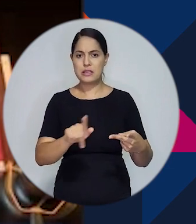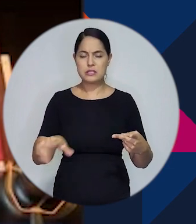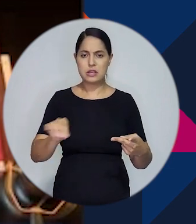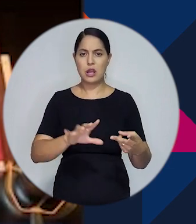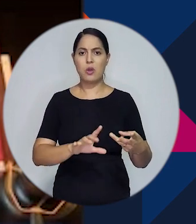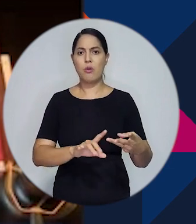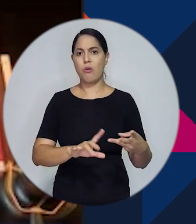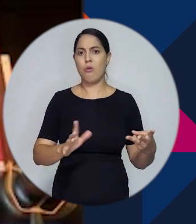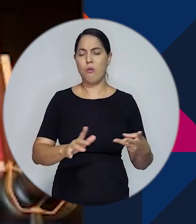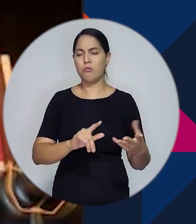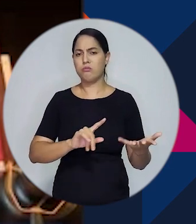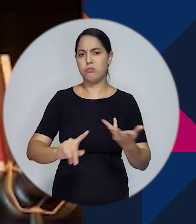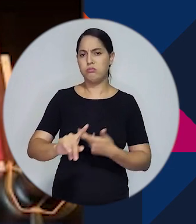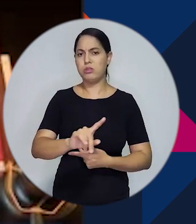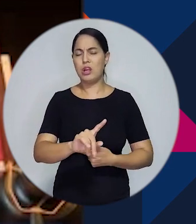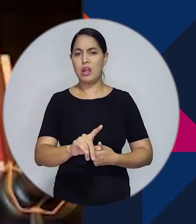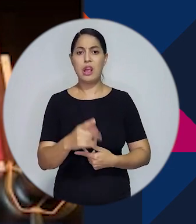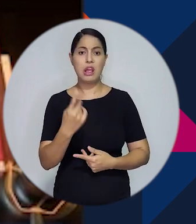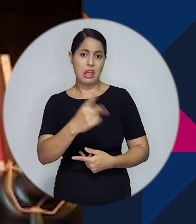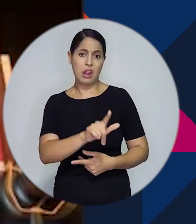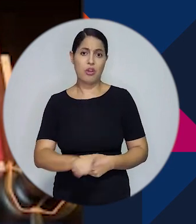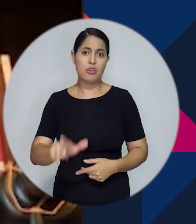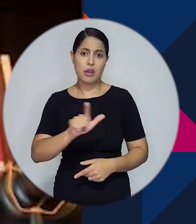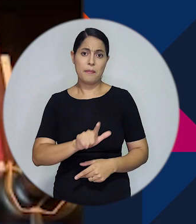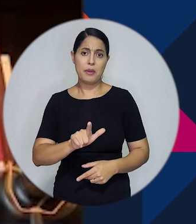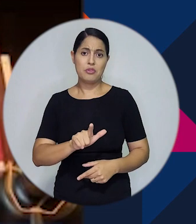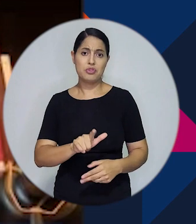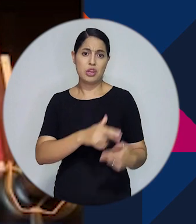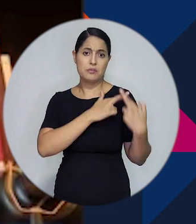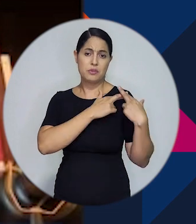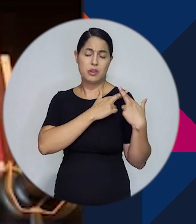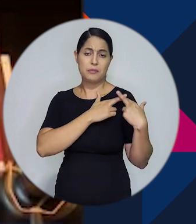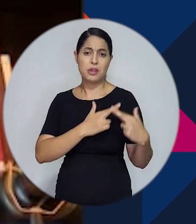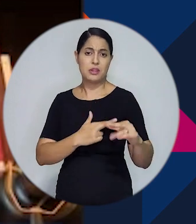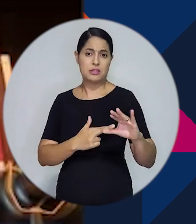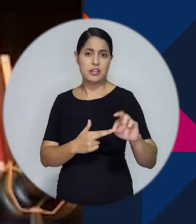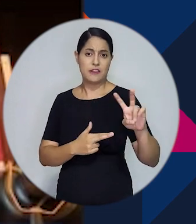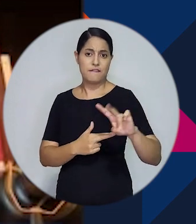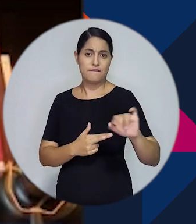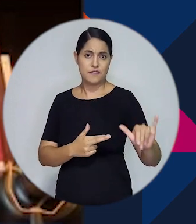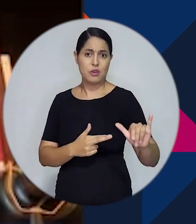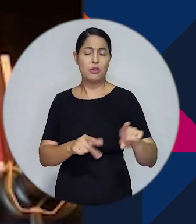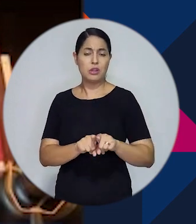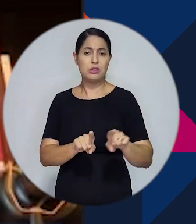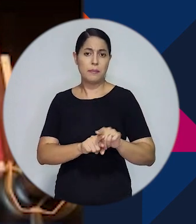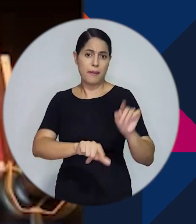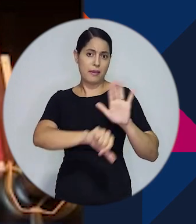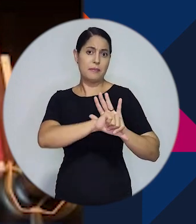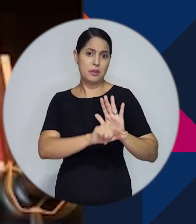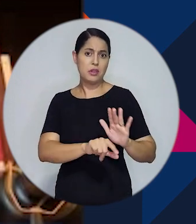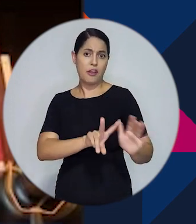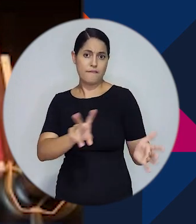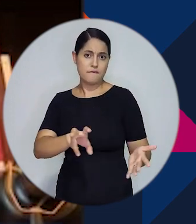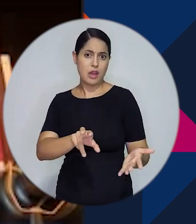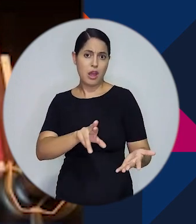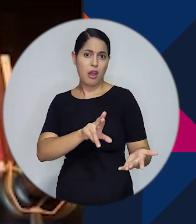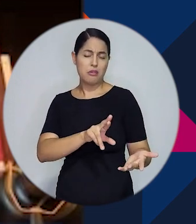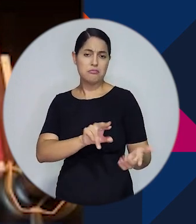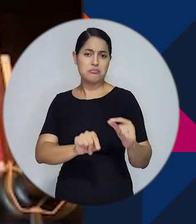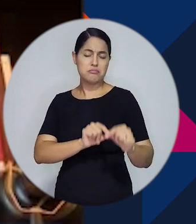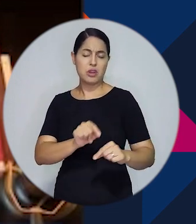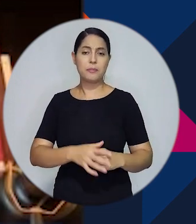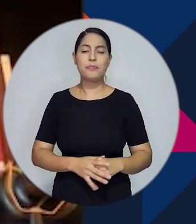então o responsável por aquela publicação vai responder no âmbito civil, né? Vai indenizar no âmbito criminal. Você tem